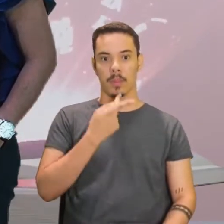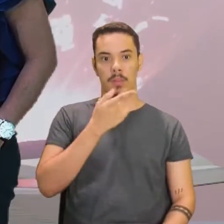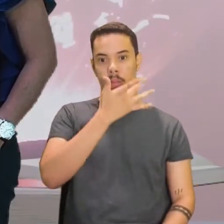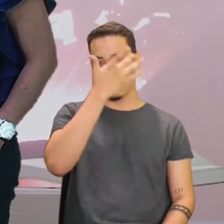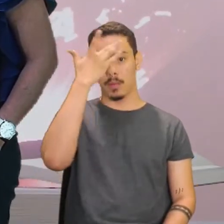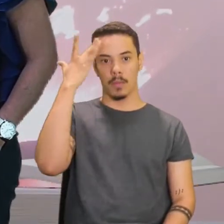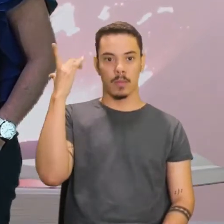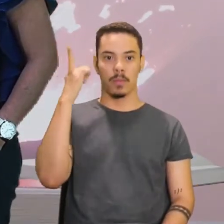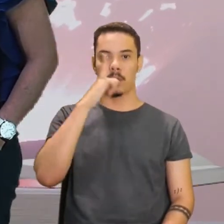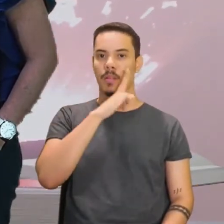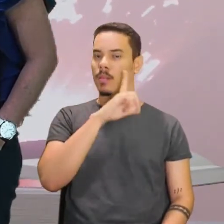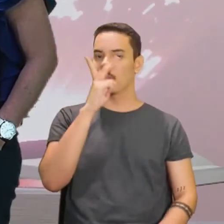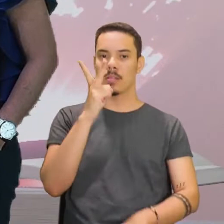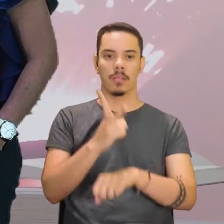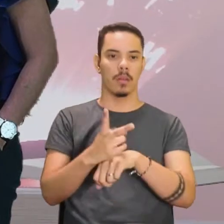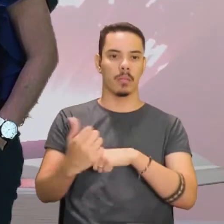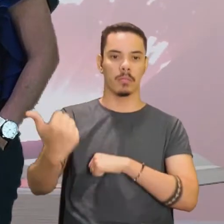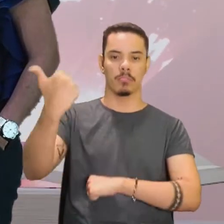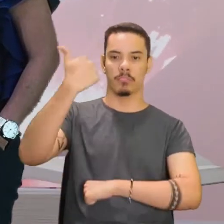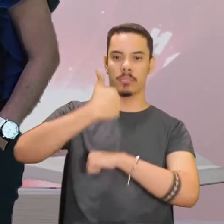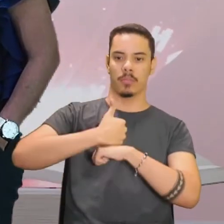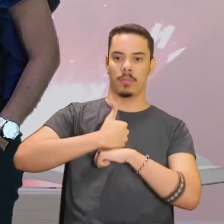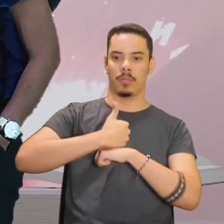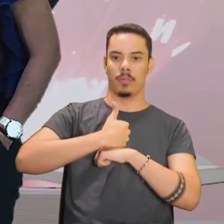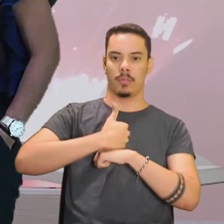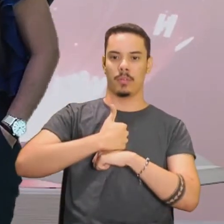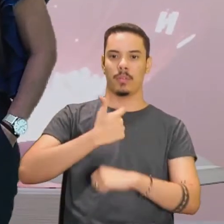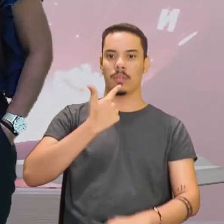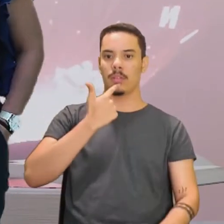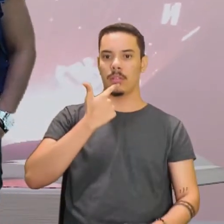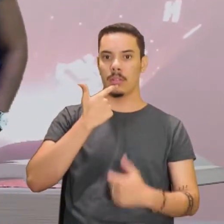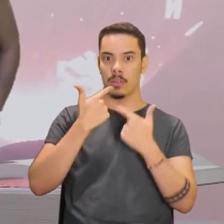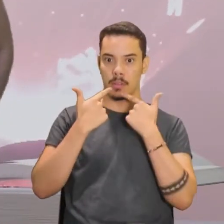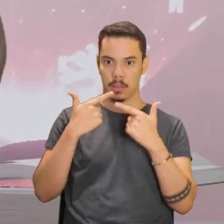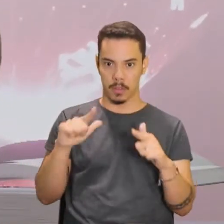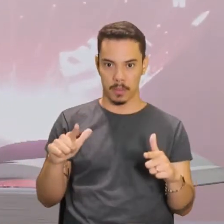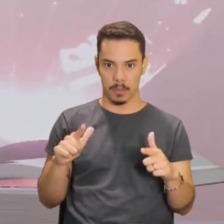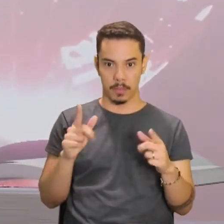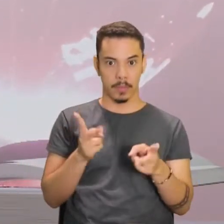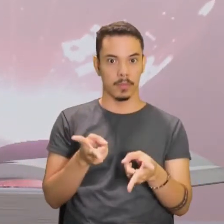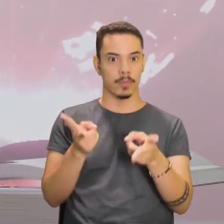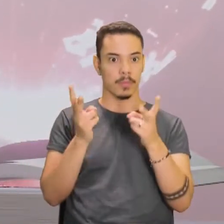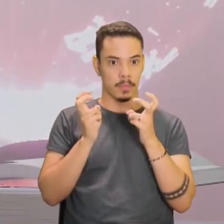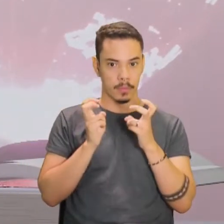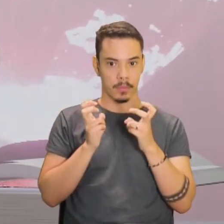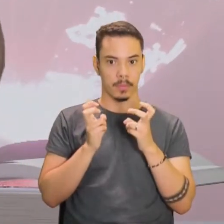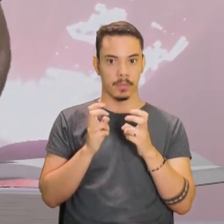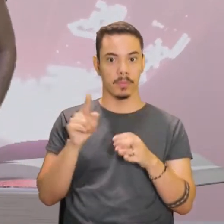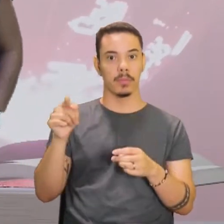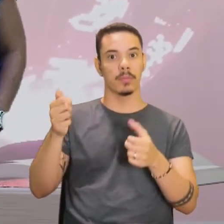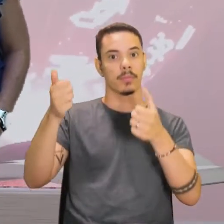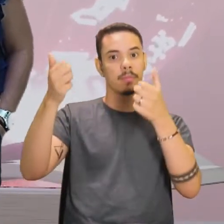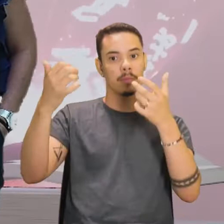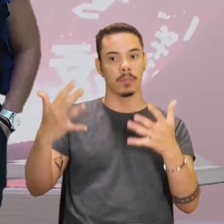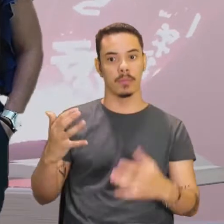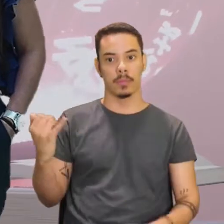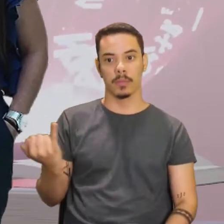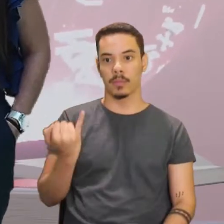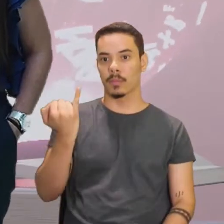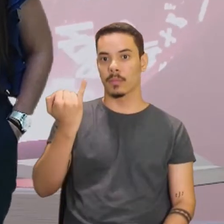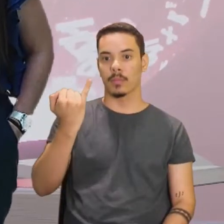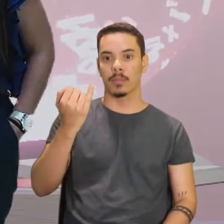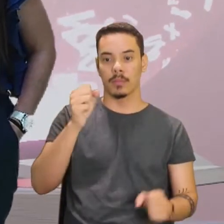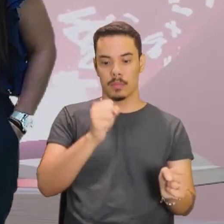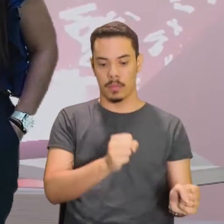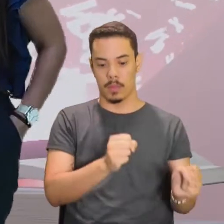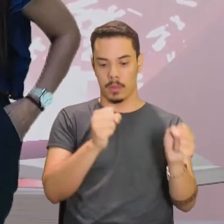sempre impuseram a sua linguagem. Ah, beleza. Então, olha, cara estudante, essa fala é importante.